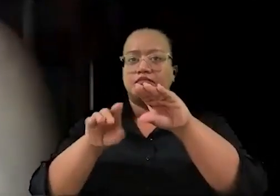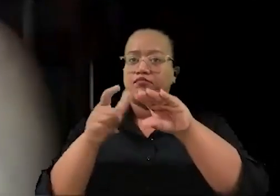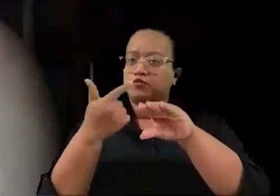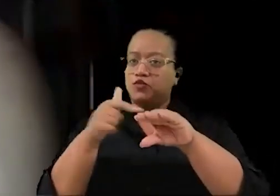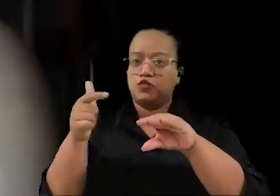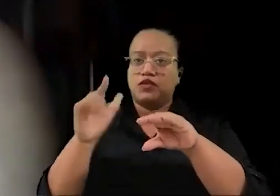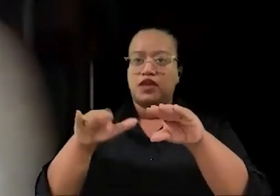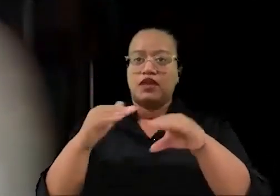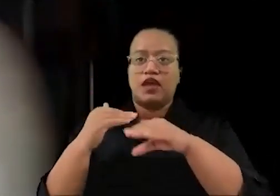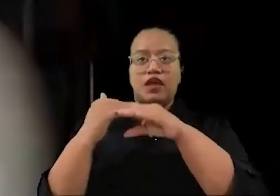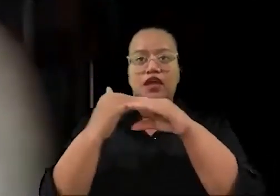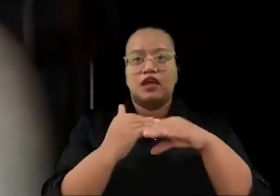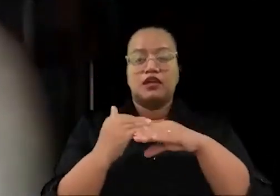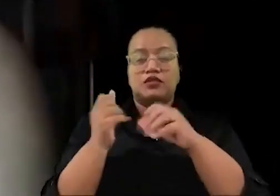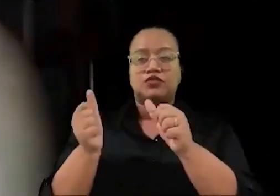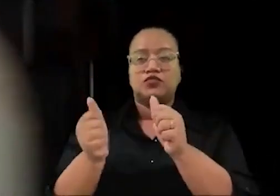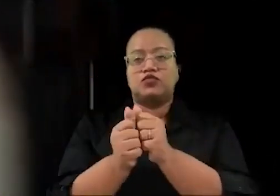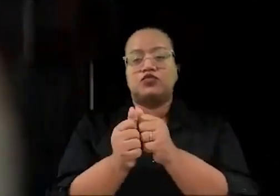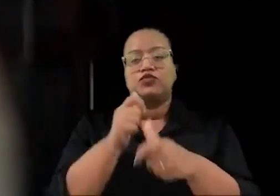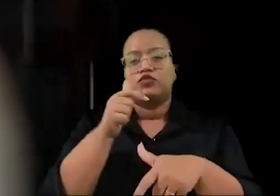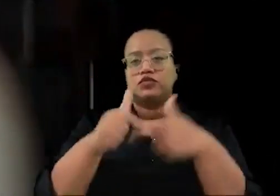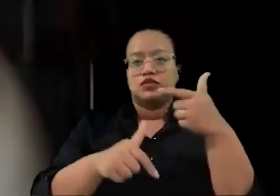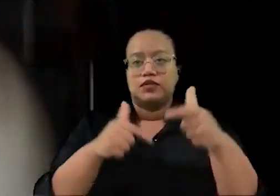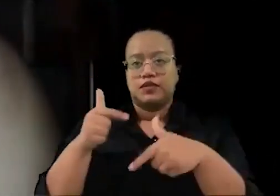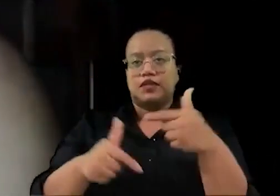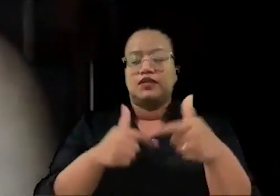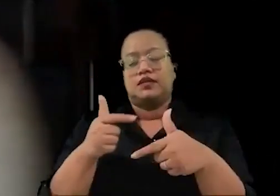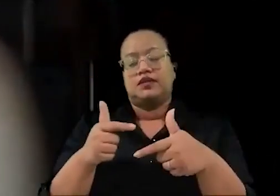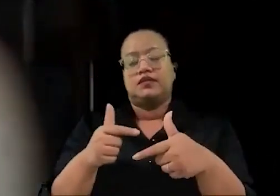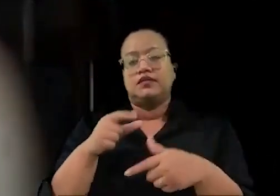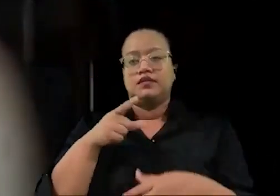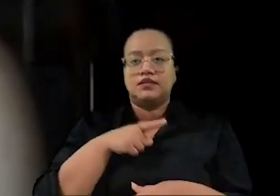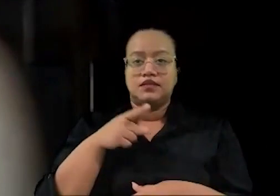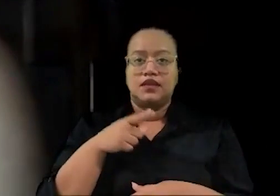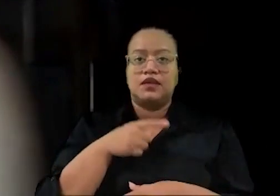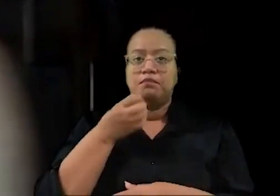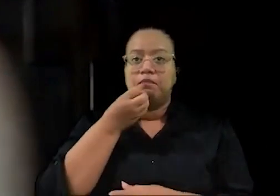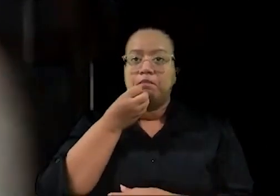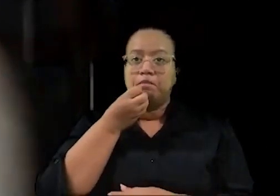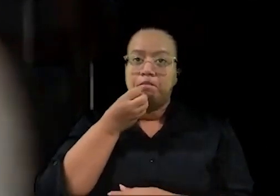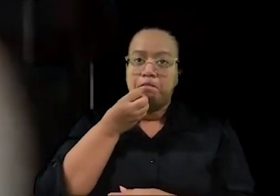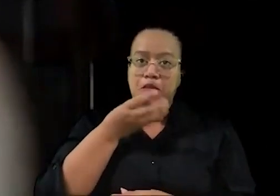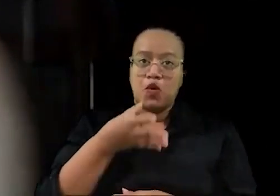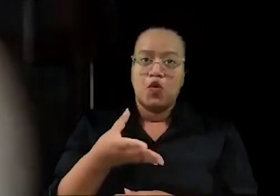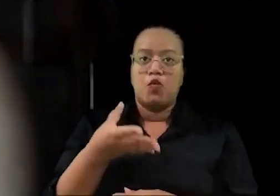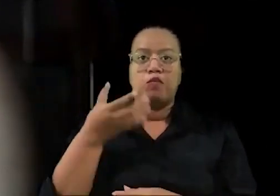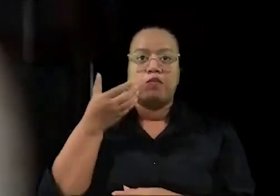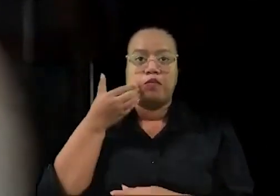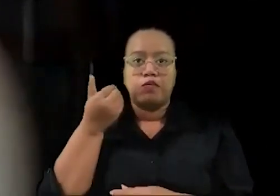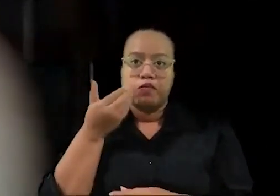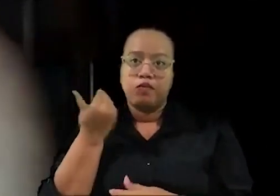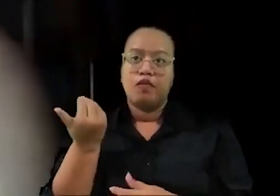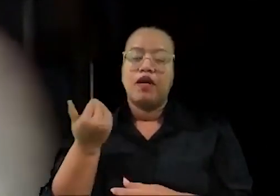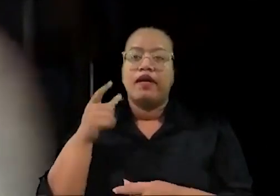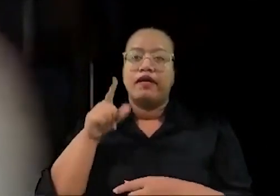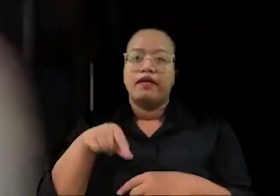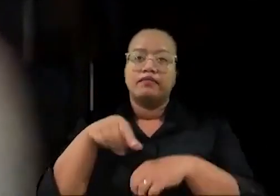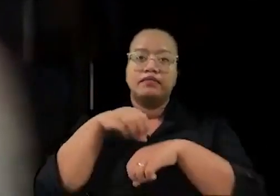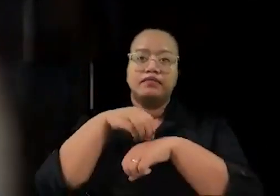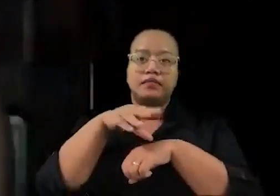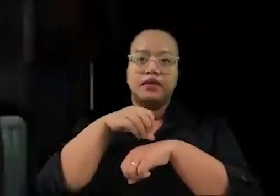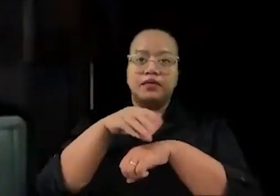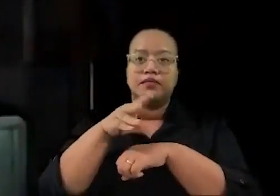for de proveitoso, ou o que tiver de proveitoso aqui, será socializado naturalmente,